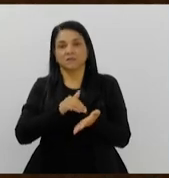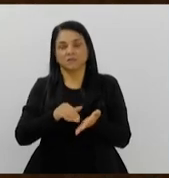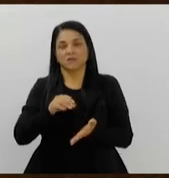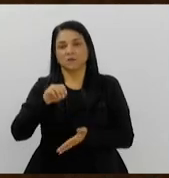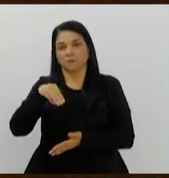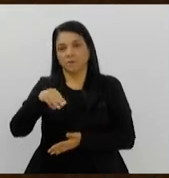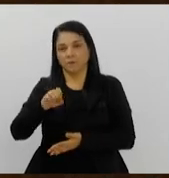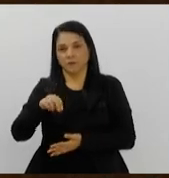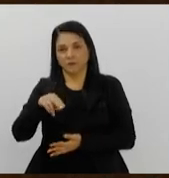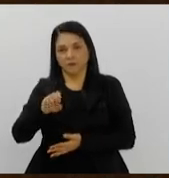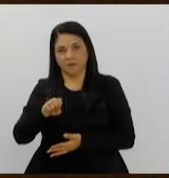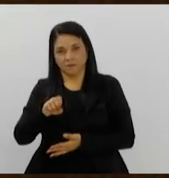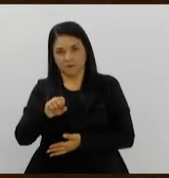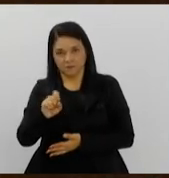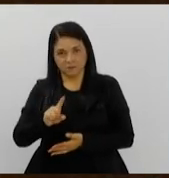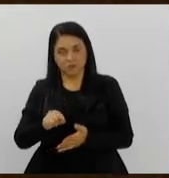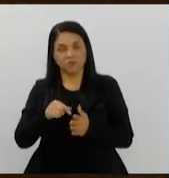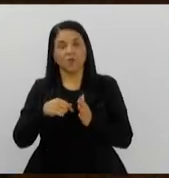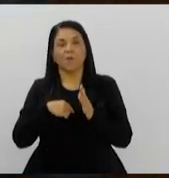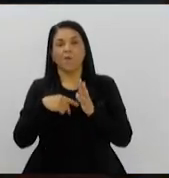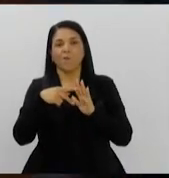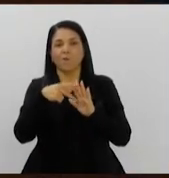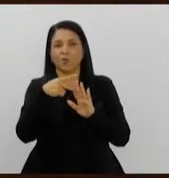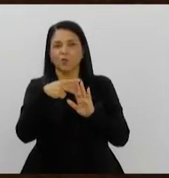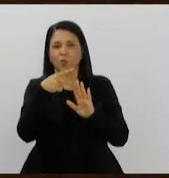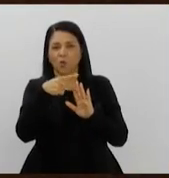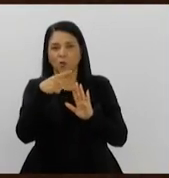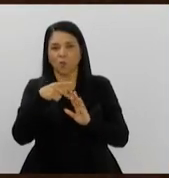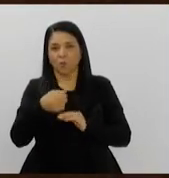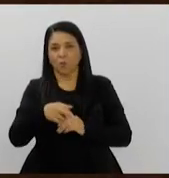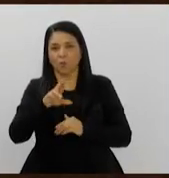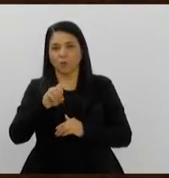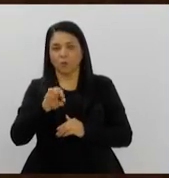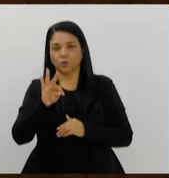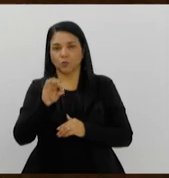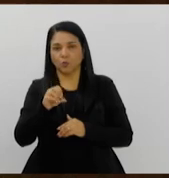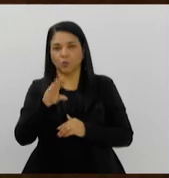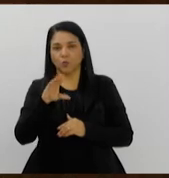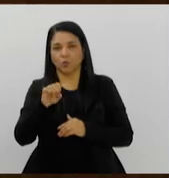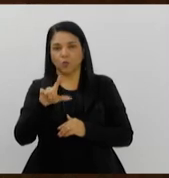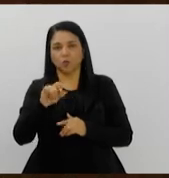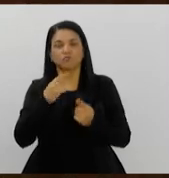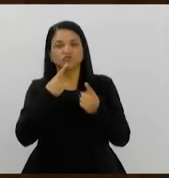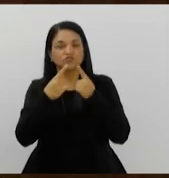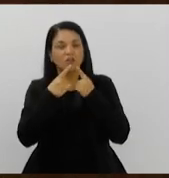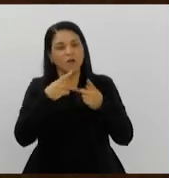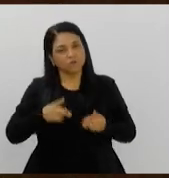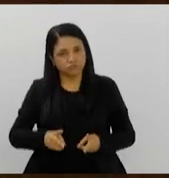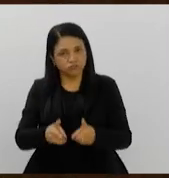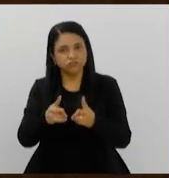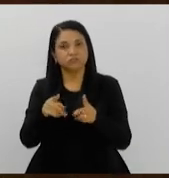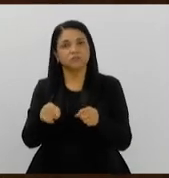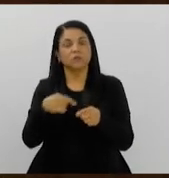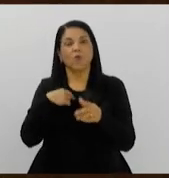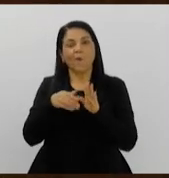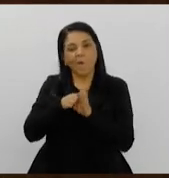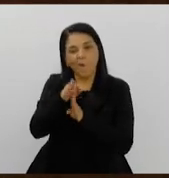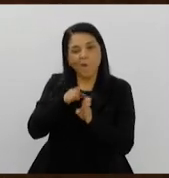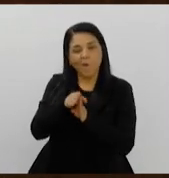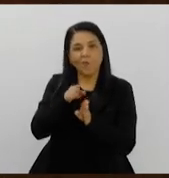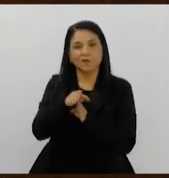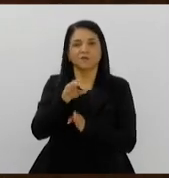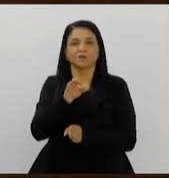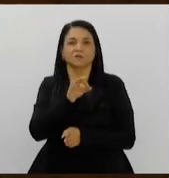né, um protocolo de atendimento, um canal de diálogo permanente, orientando e trazendo a